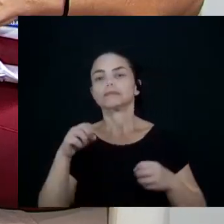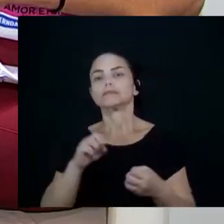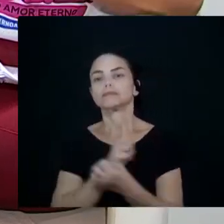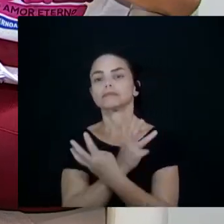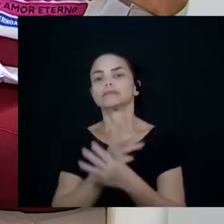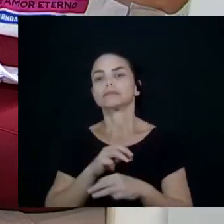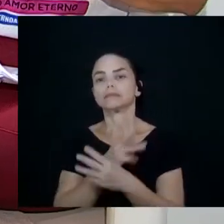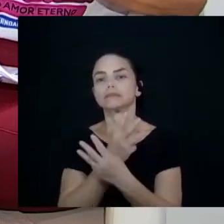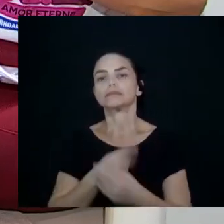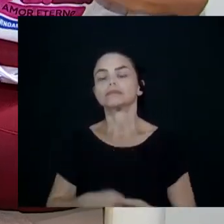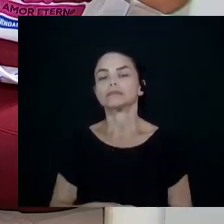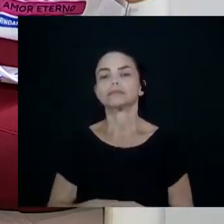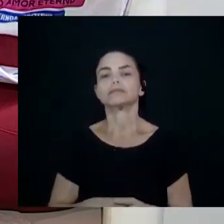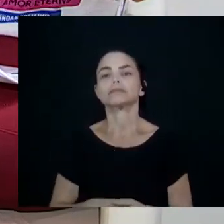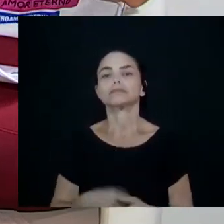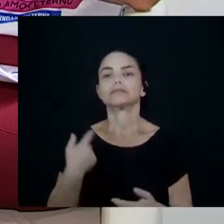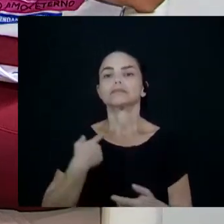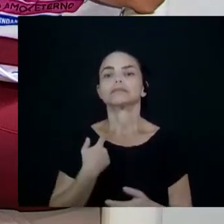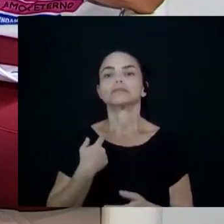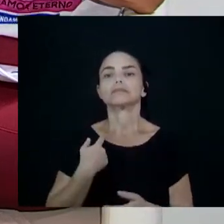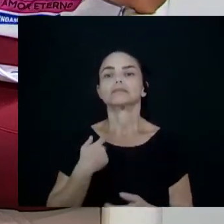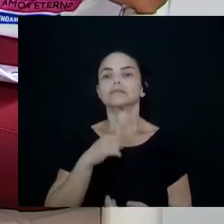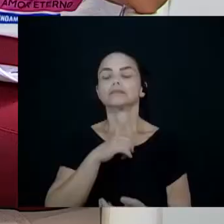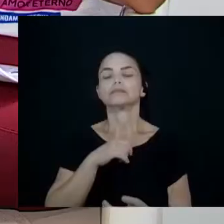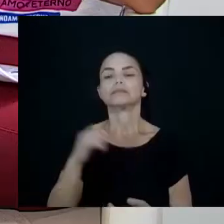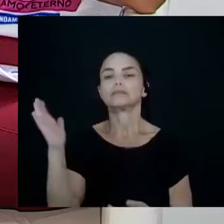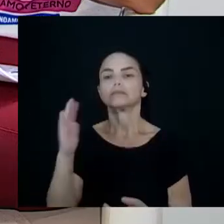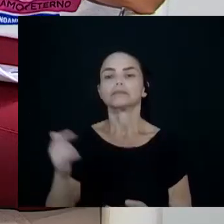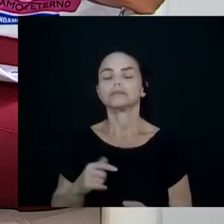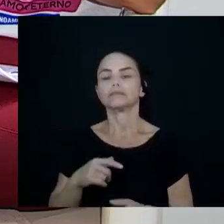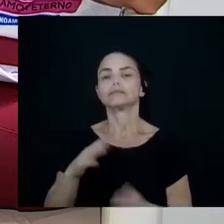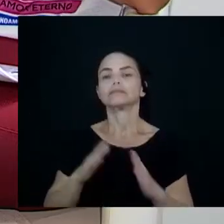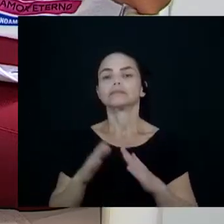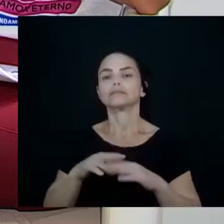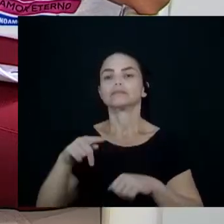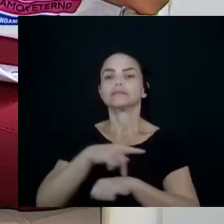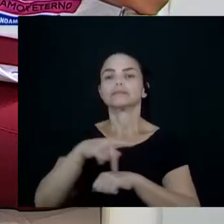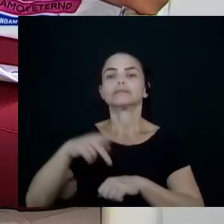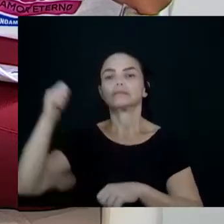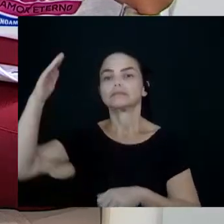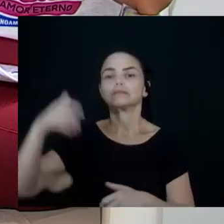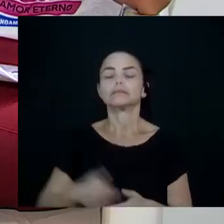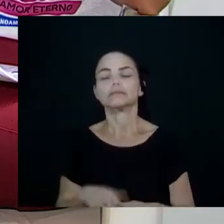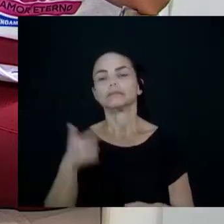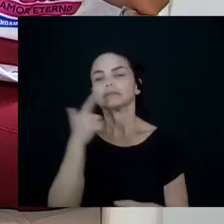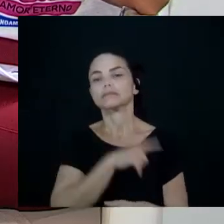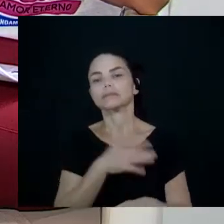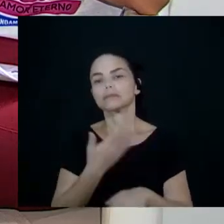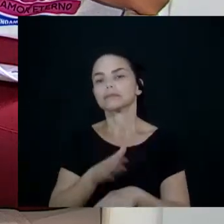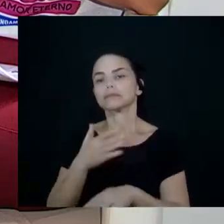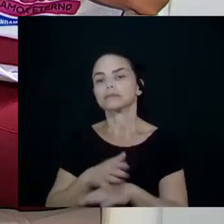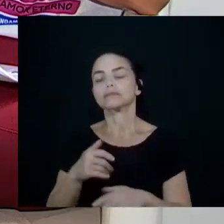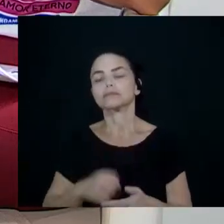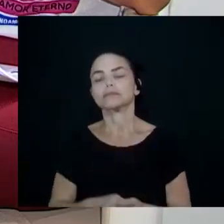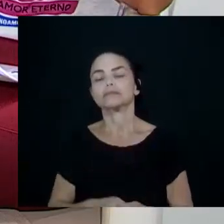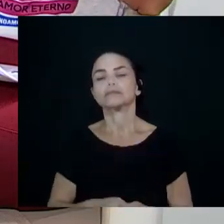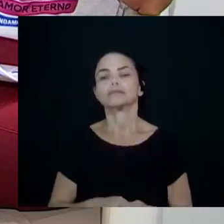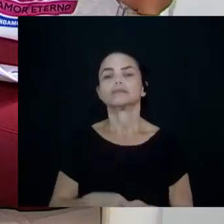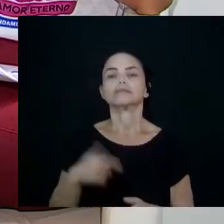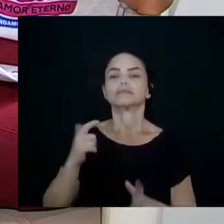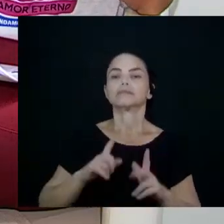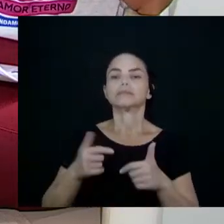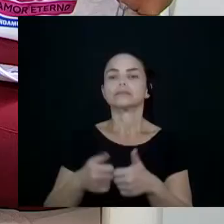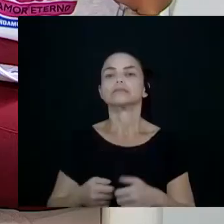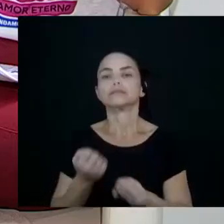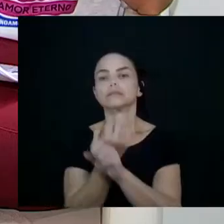2 vezes participantes brasileiras morando em outros países que conseguiram participar. Então, isso que é legal. No ESME, todas as ações elas são online. Então,